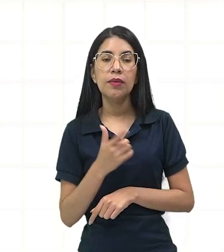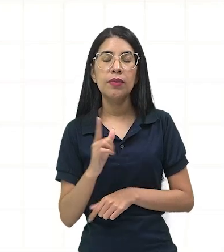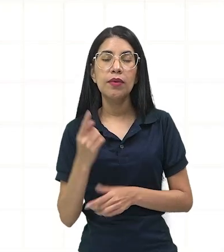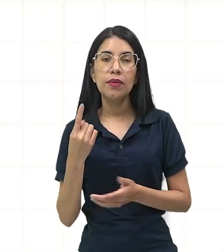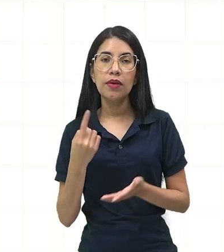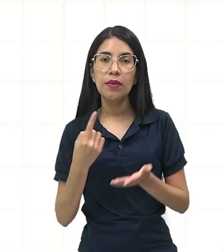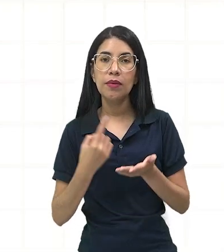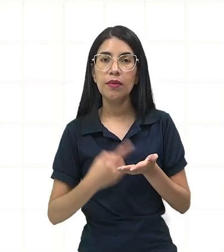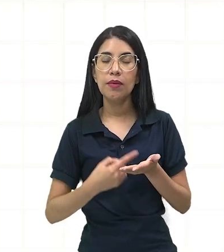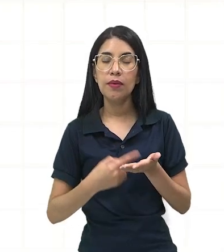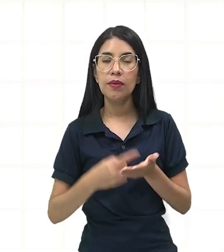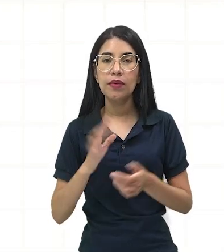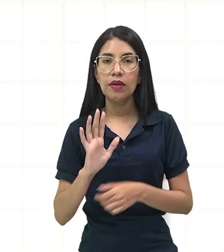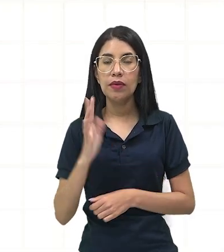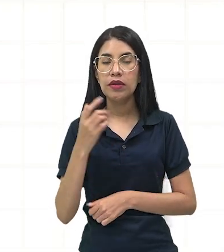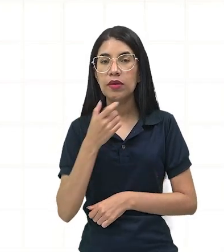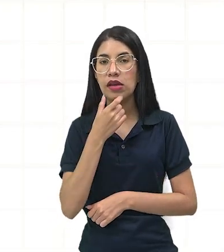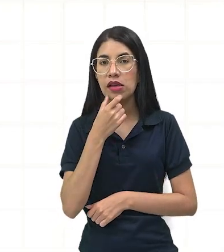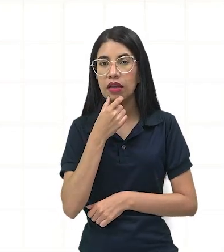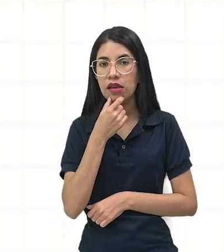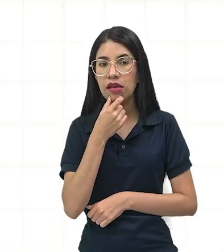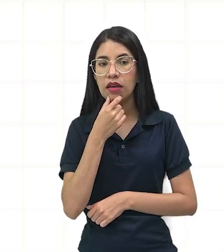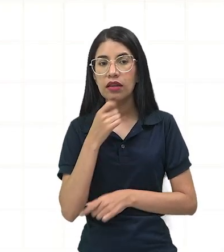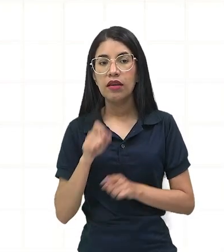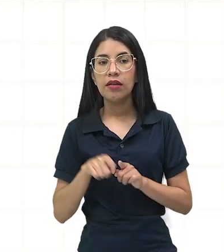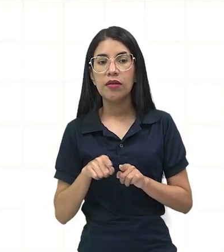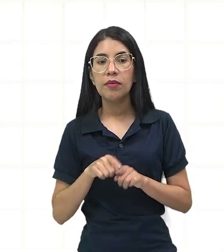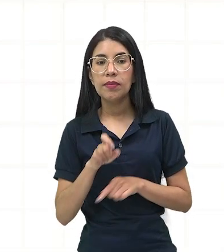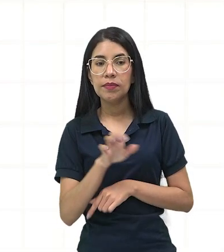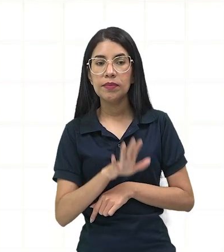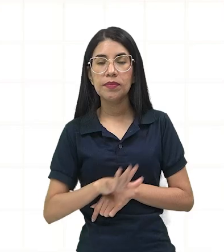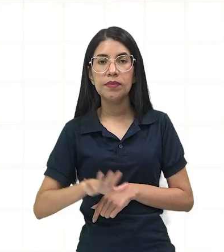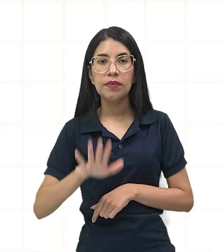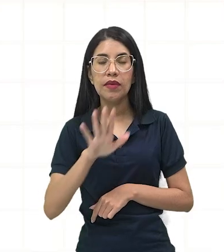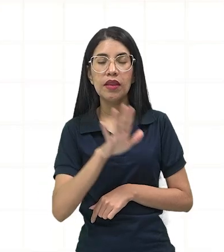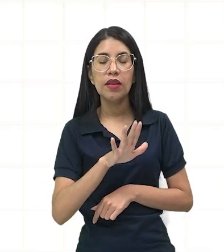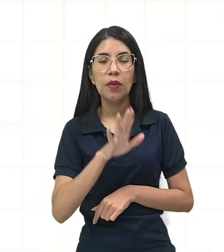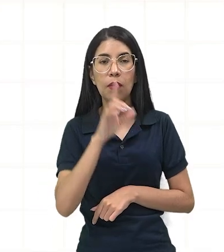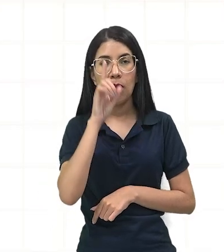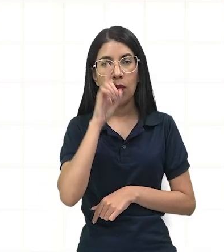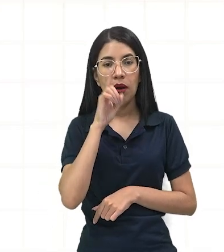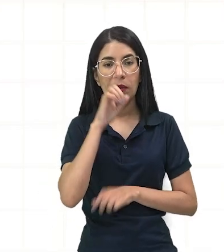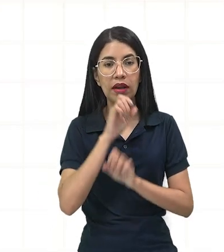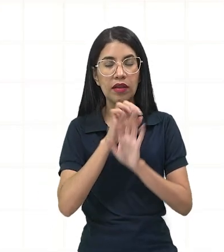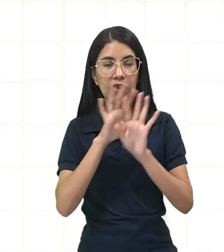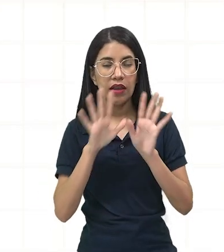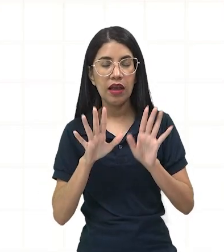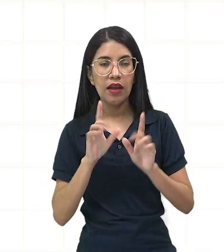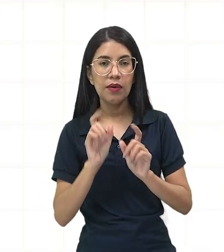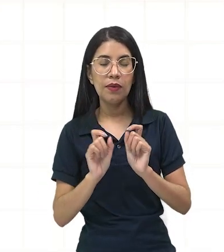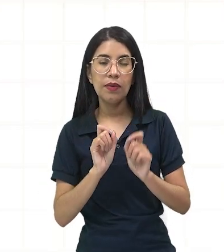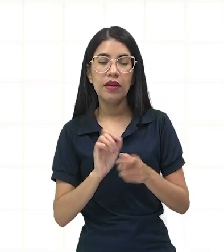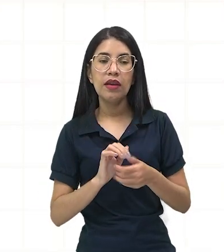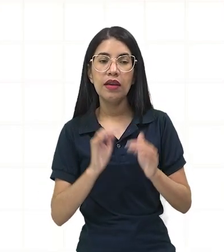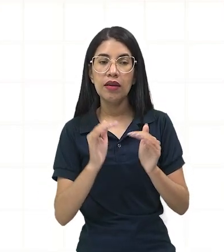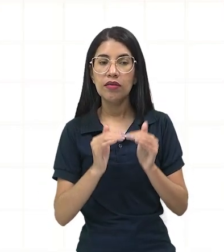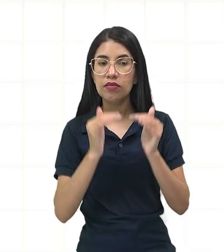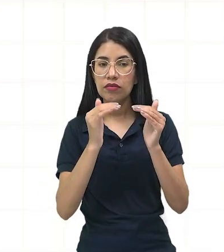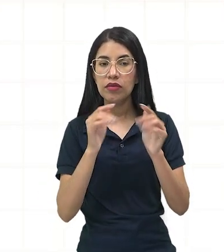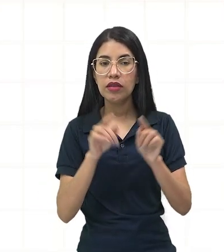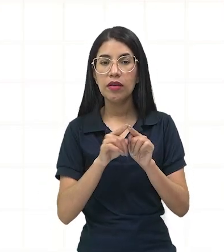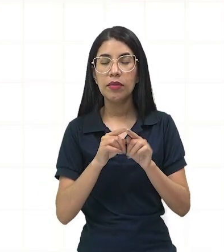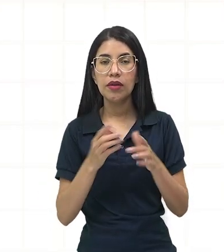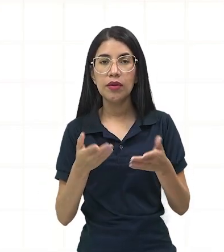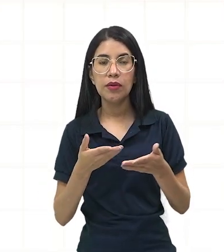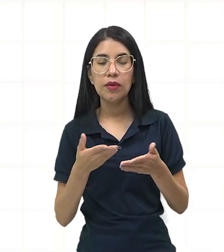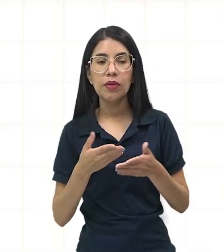acordo com a Inglaterra, que faz esse território aqui, que é do estado do Oregon, e também esse acima, que hoje é o